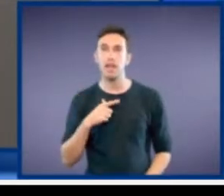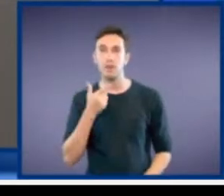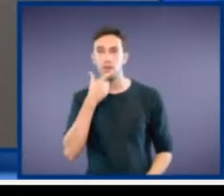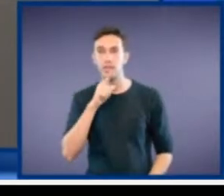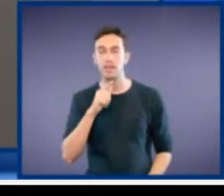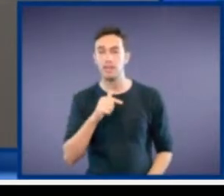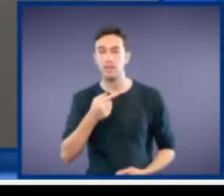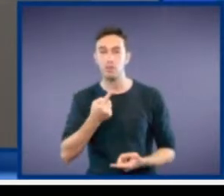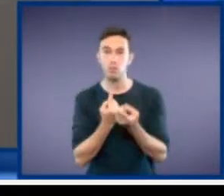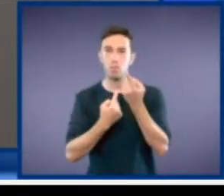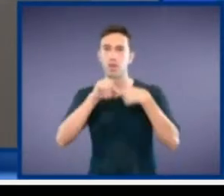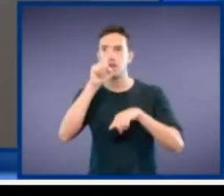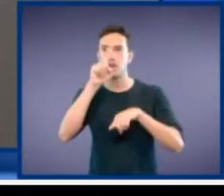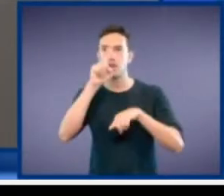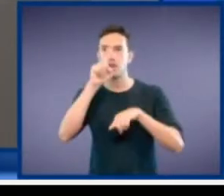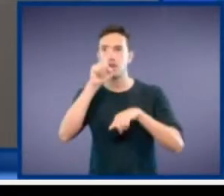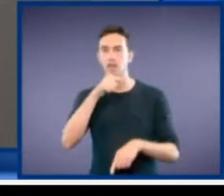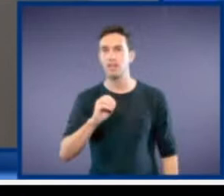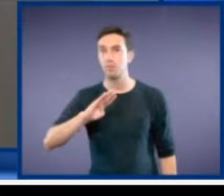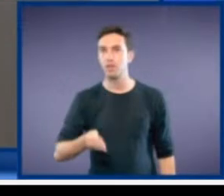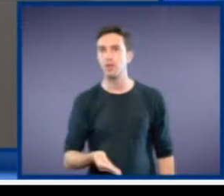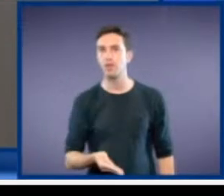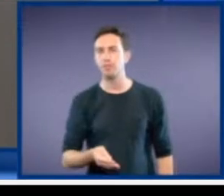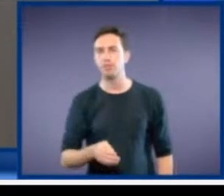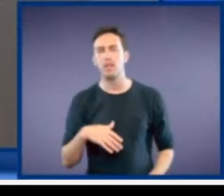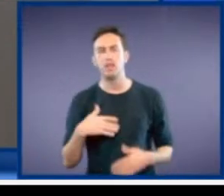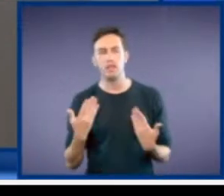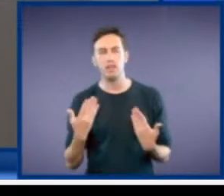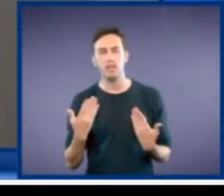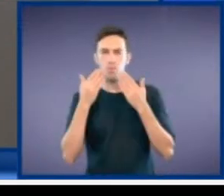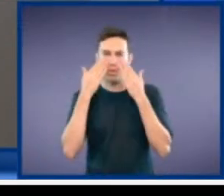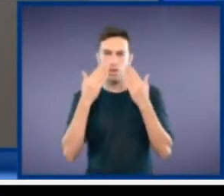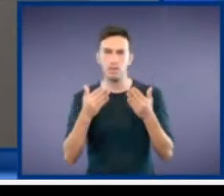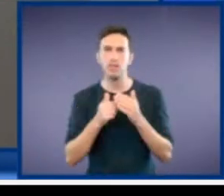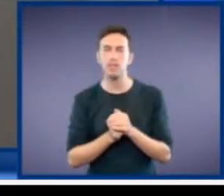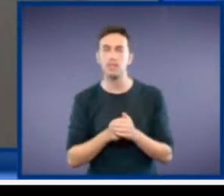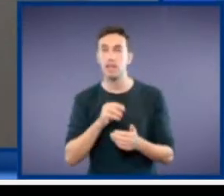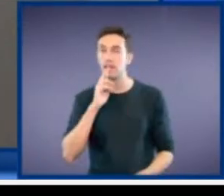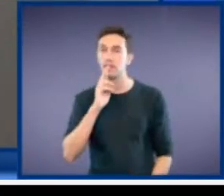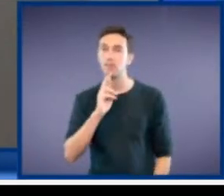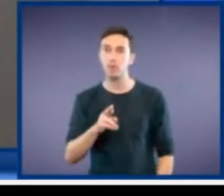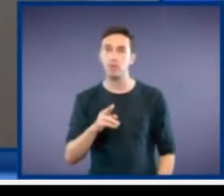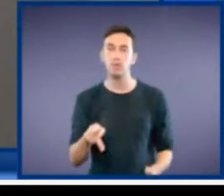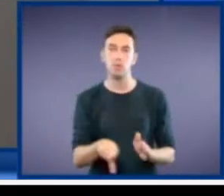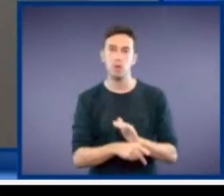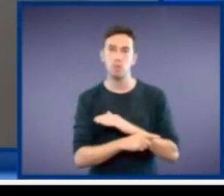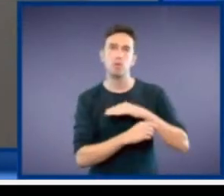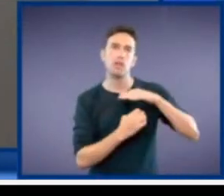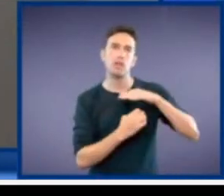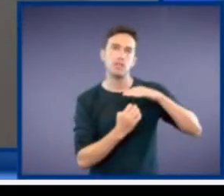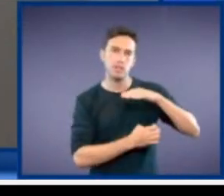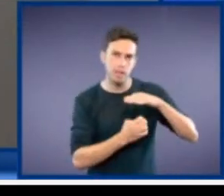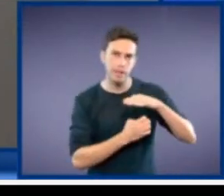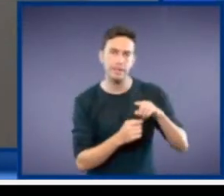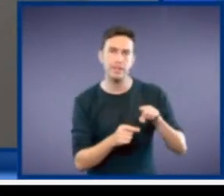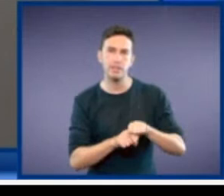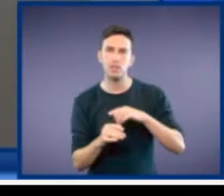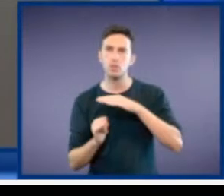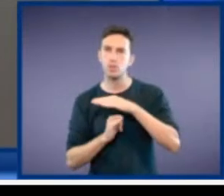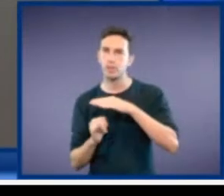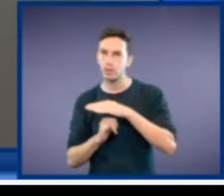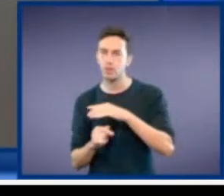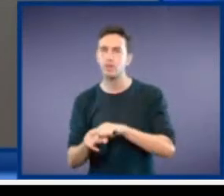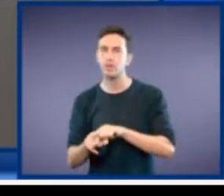reais. É claro que isso mostra a capacidade de resposta das instituições, nós, os